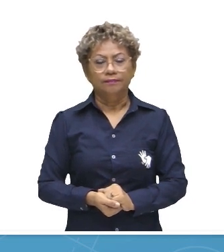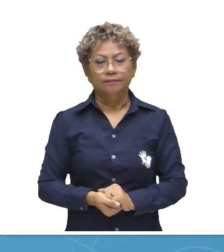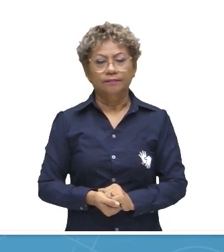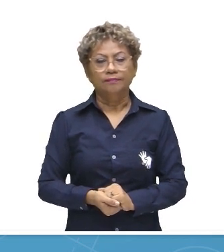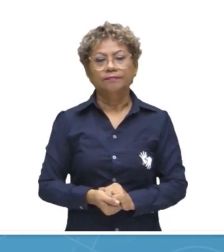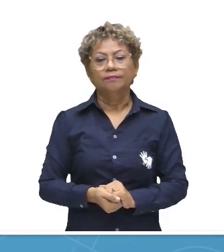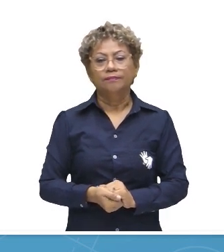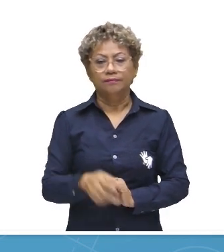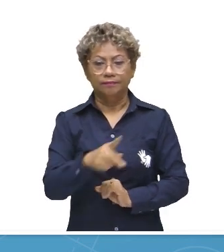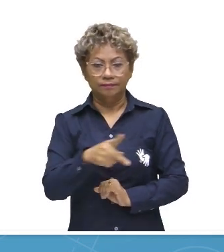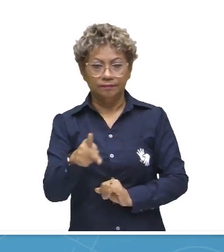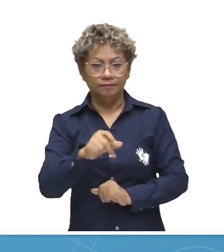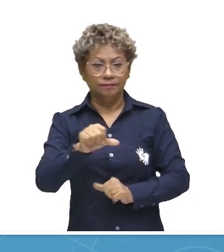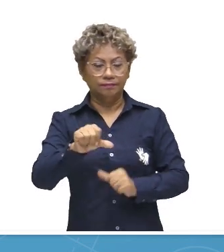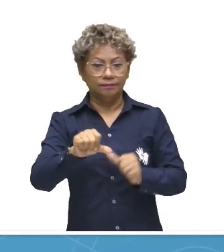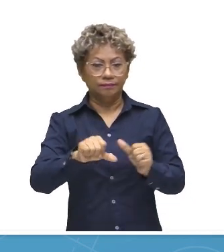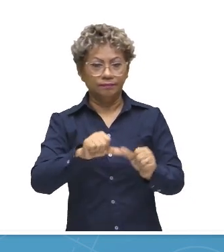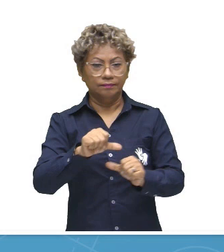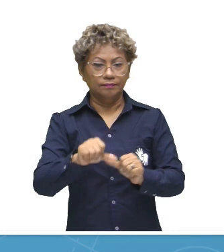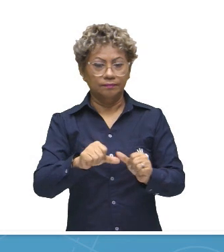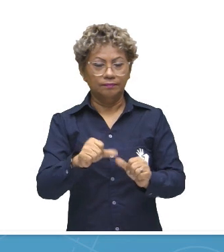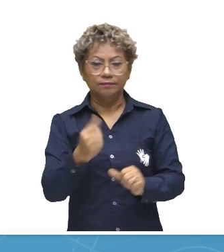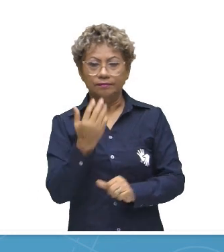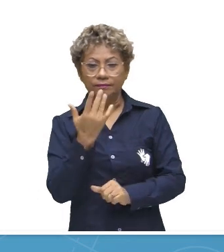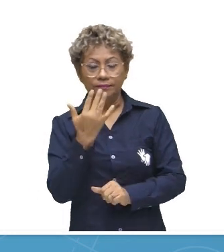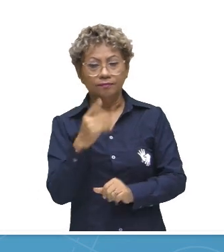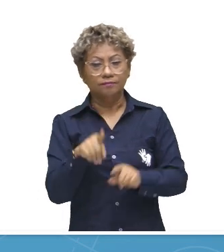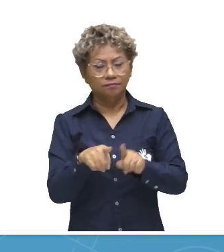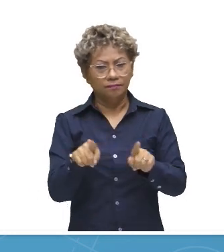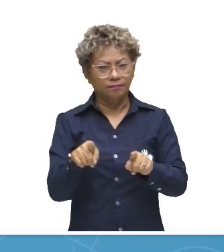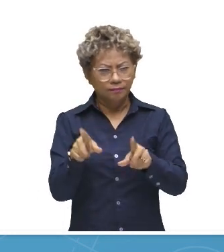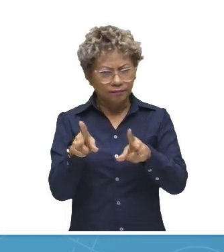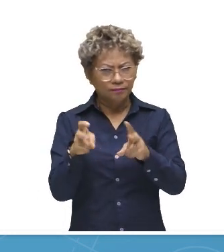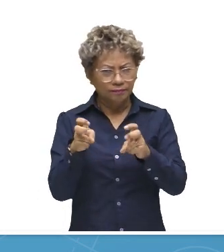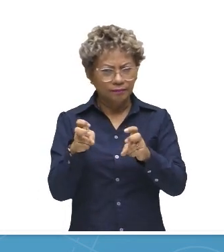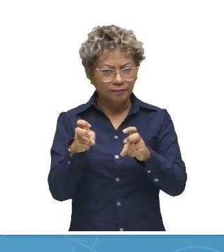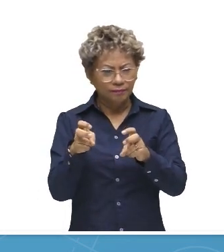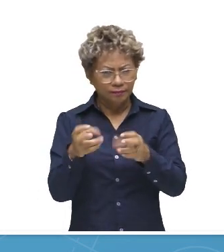vamos dizer assim, né, cor de goiaba, que é uma região formada